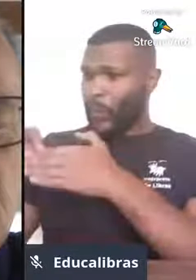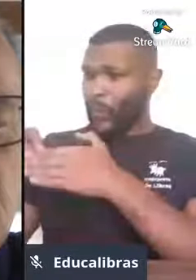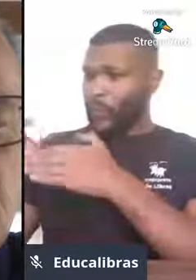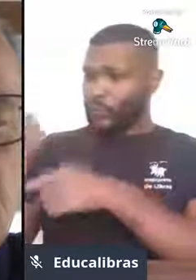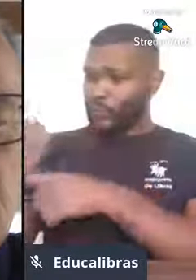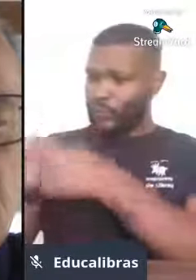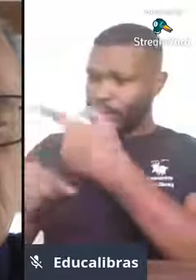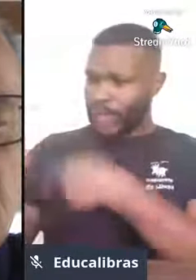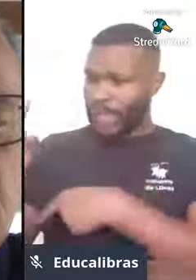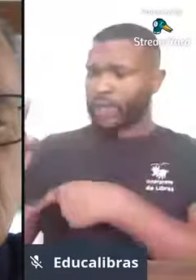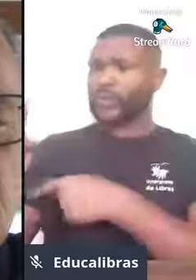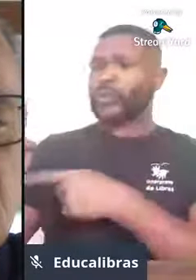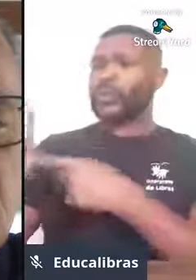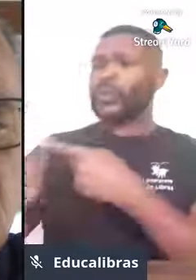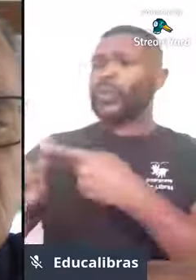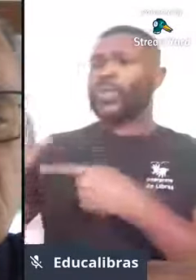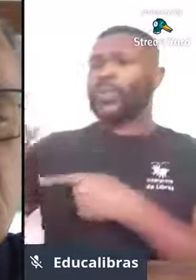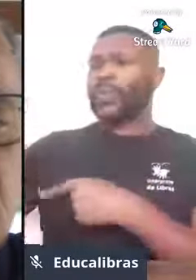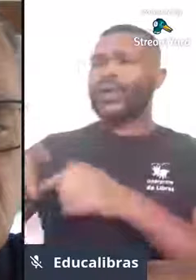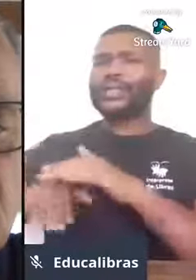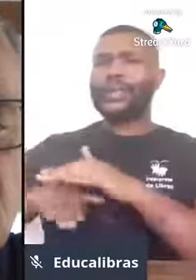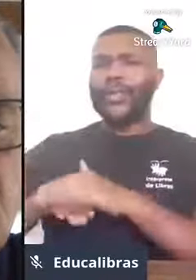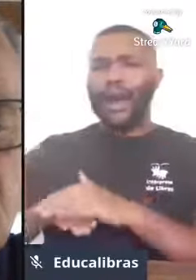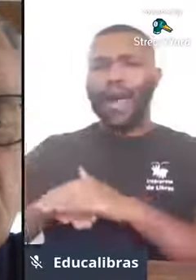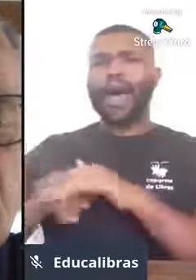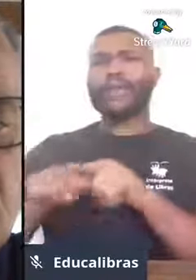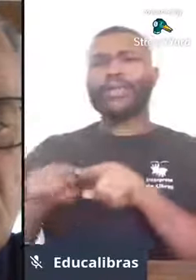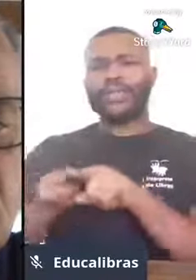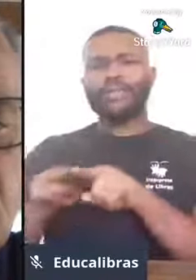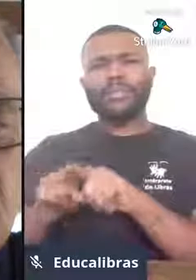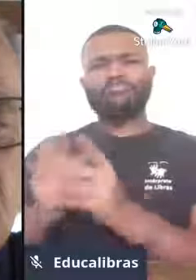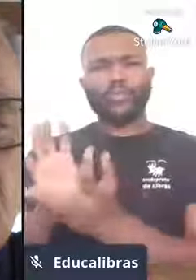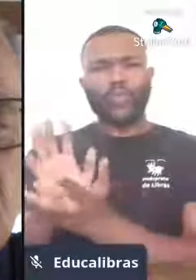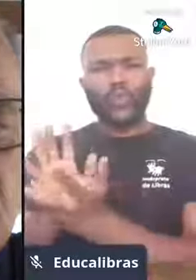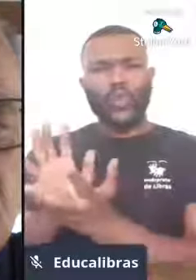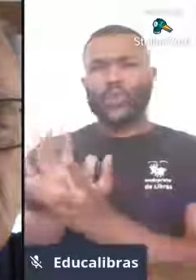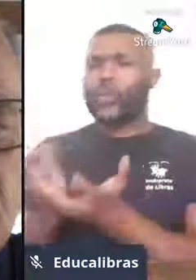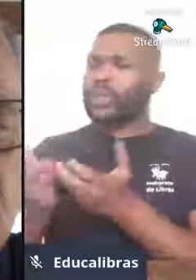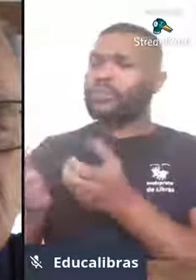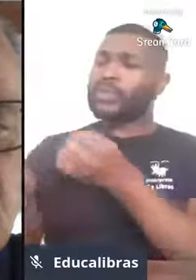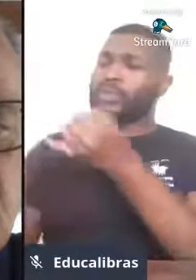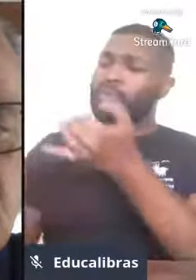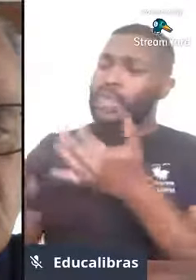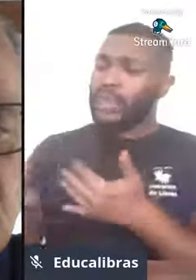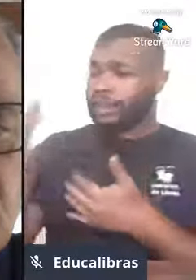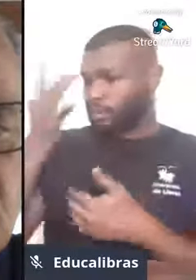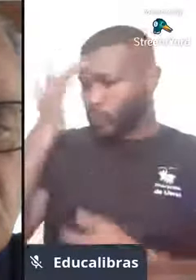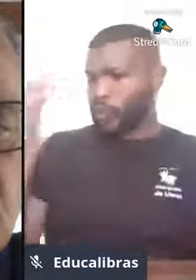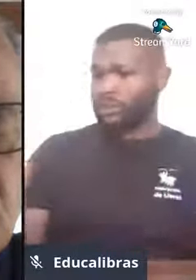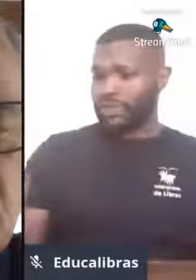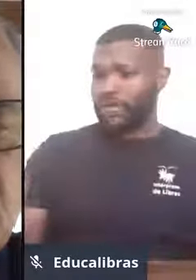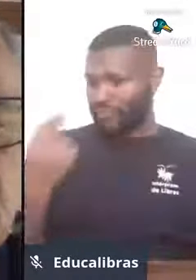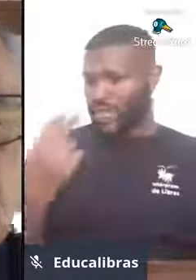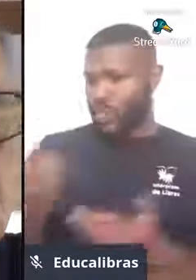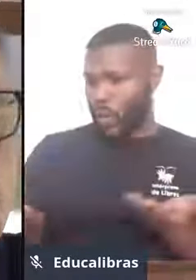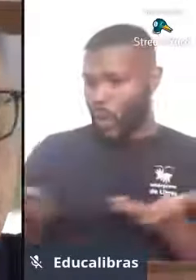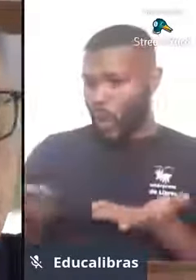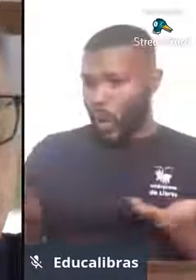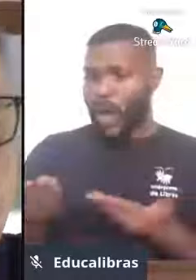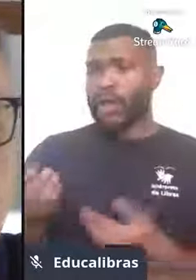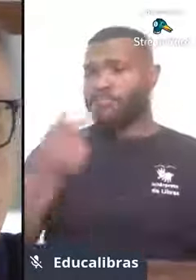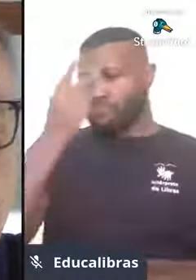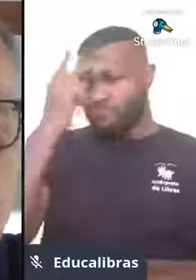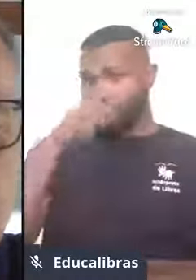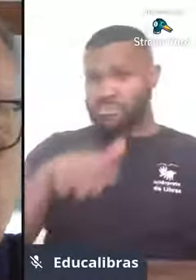depois, Mara Gabrilli e outros players. Queria que você contasse aí para quem está nos ouvindo, e tem muita gente aí do